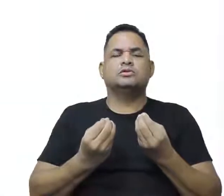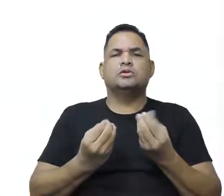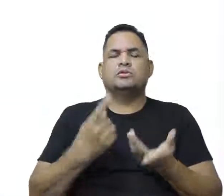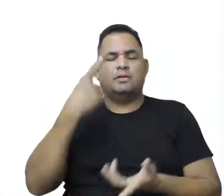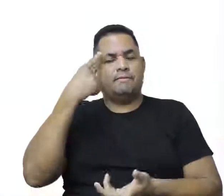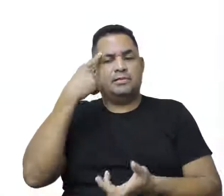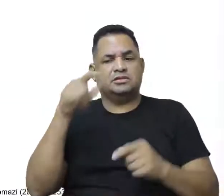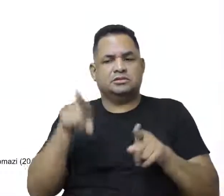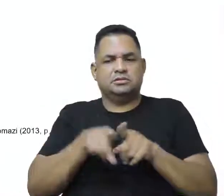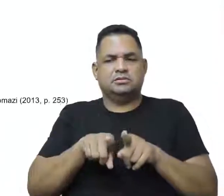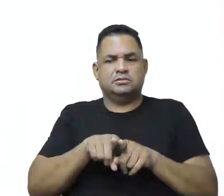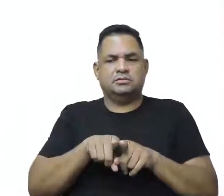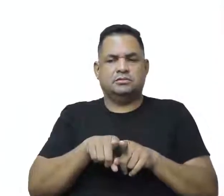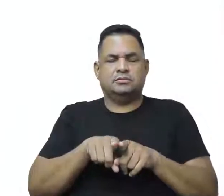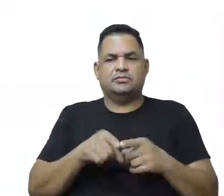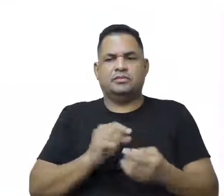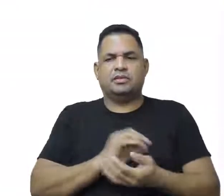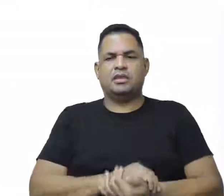pensa, né?